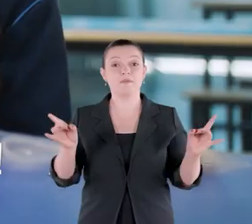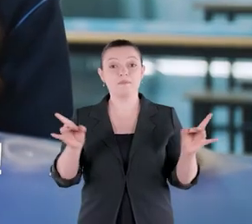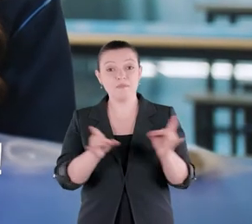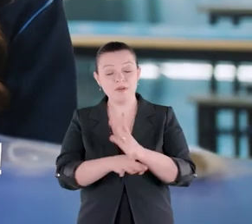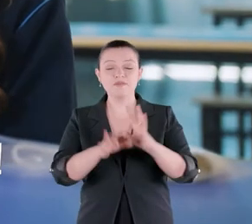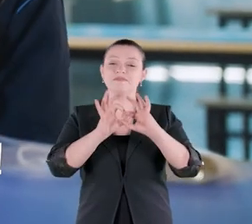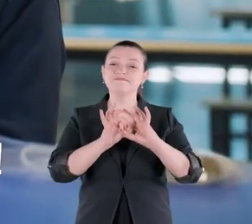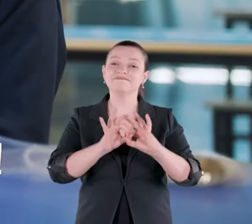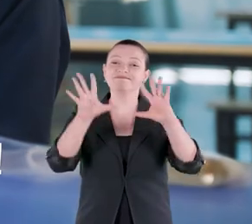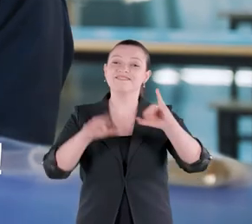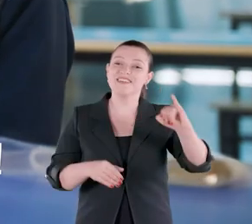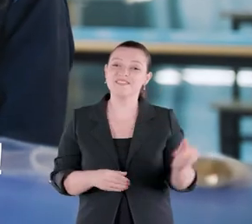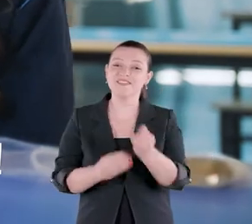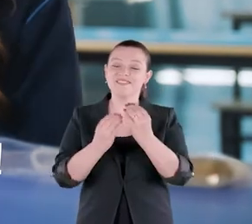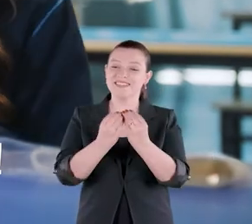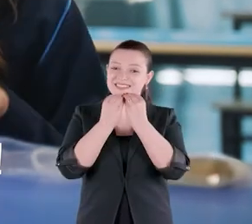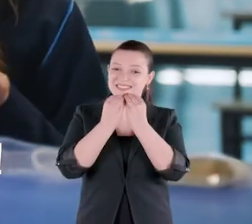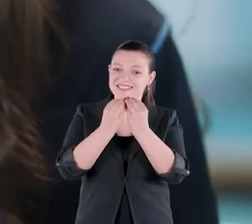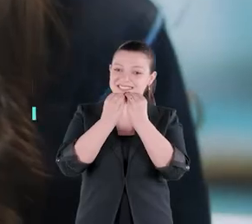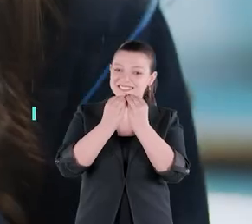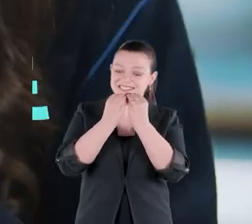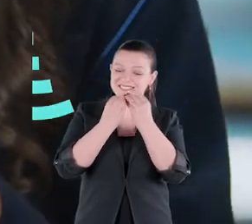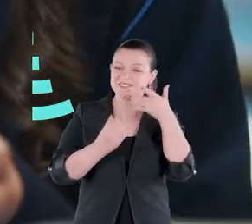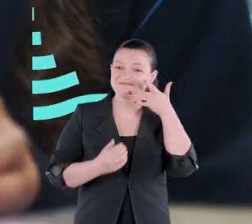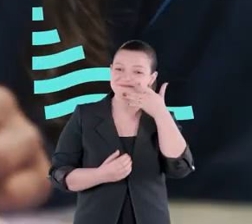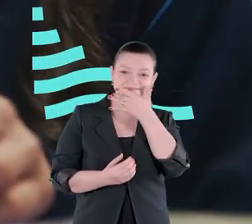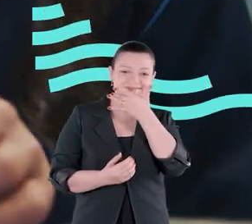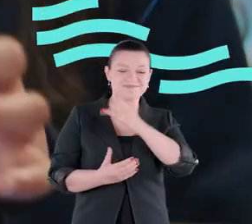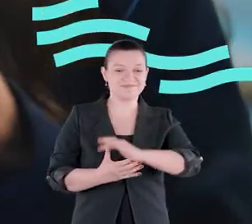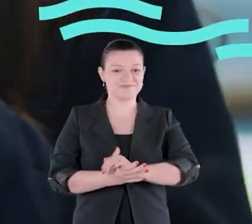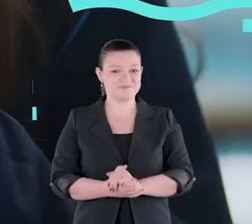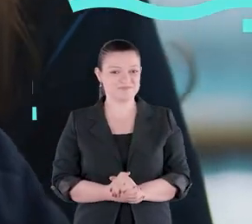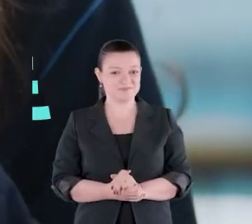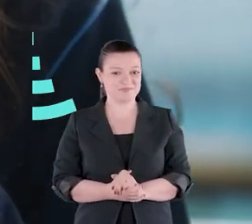E daí aproveite o seu lanche.